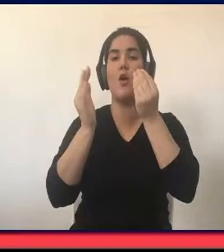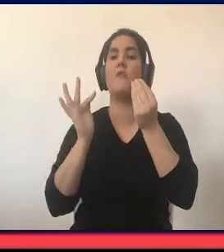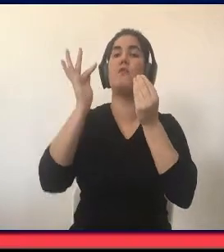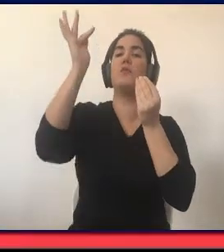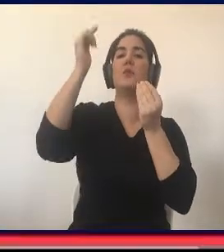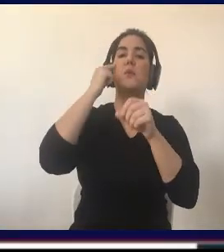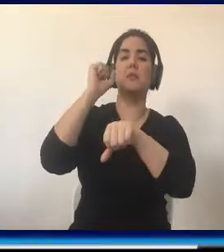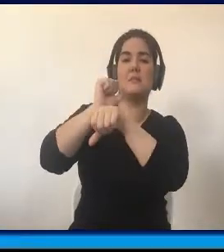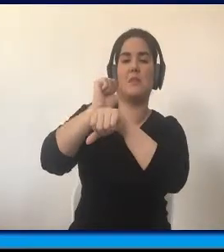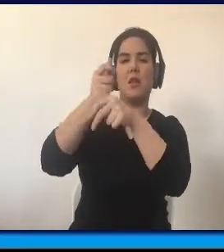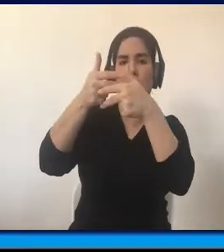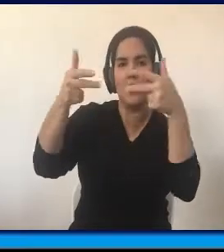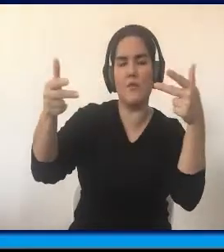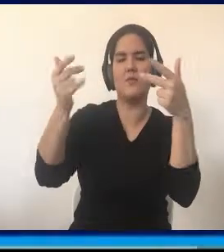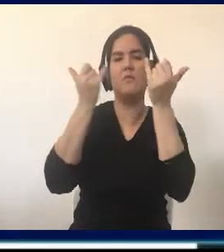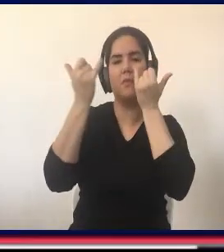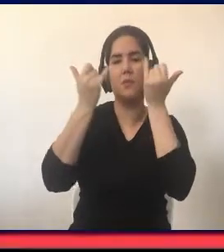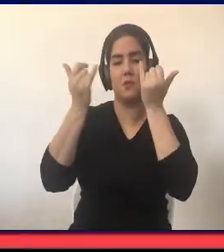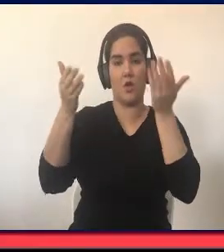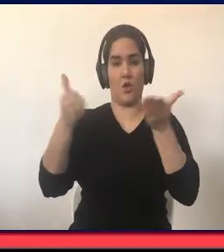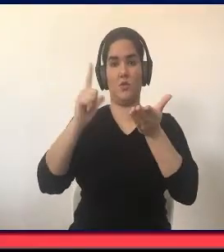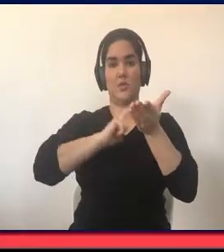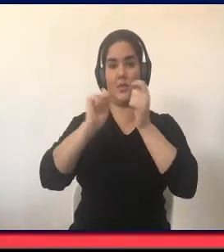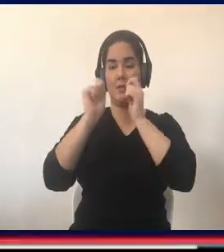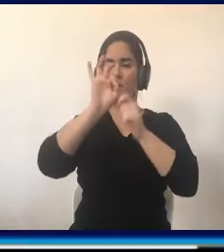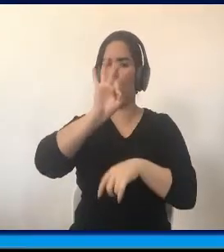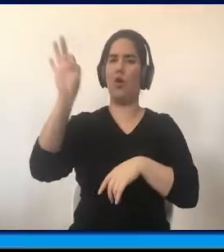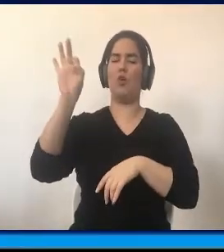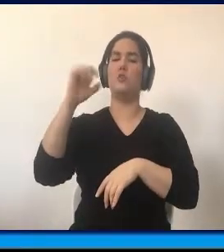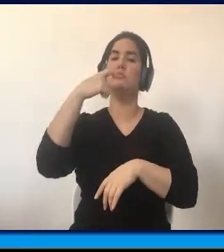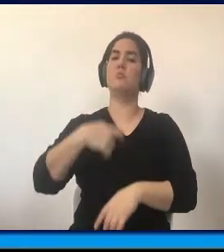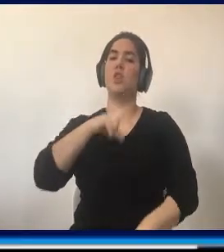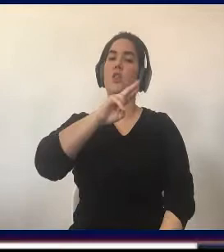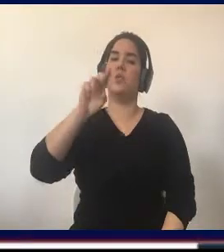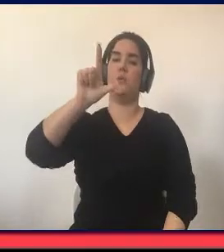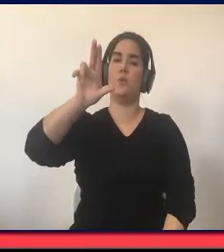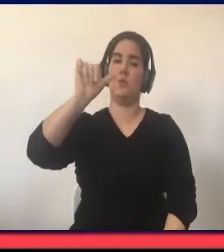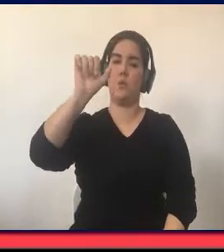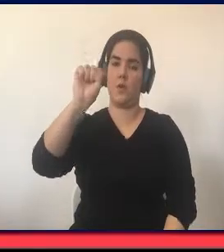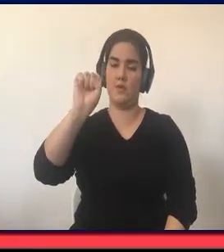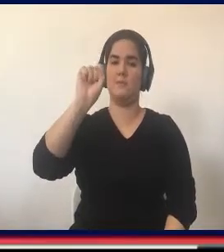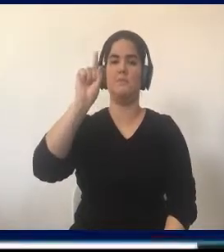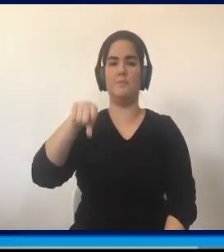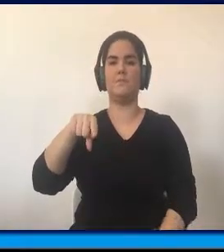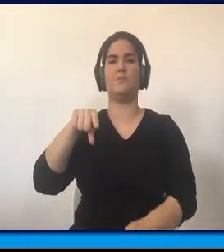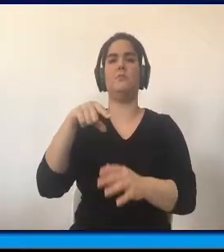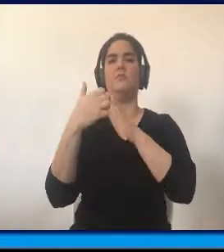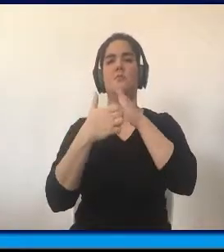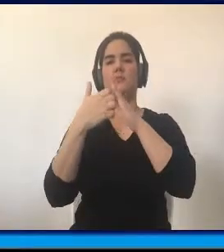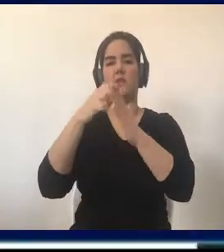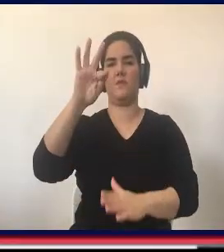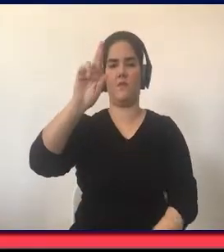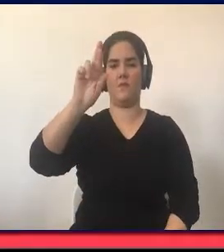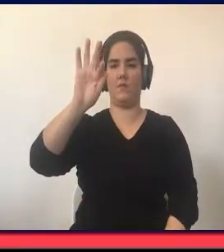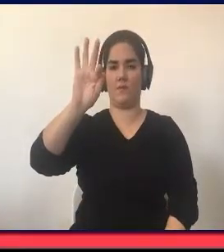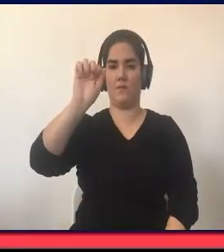iremos ter uma entrevista show de bola. Eu sou o Lucas Falcão, né? Sou da Fabrincantes Recreações e hoje estou aqui para bater